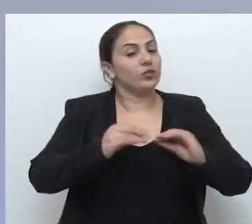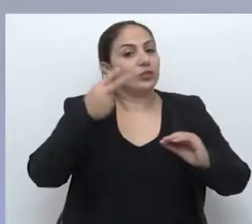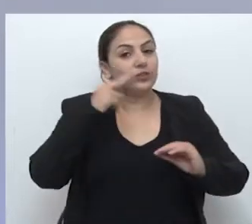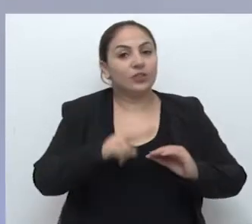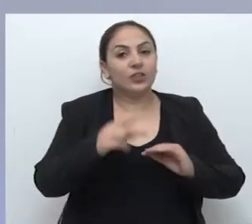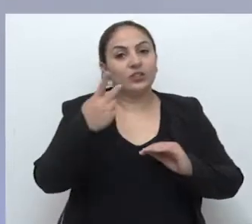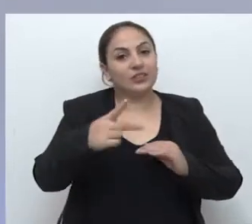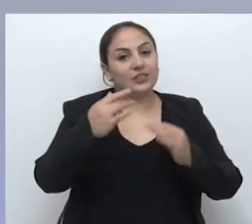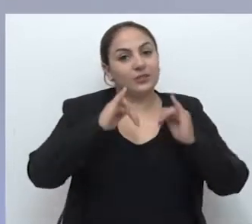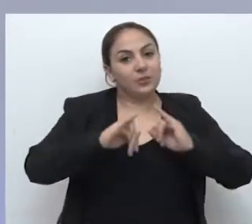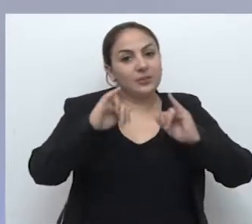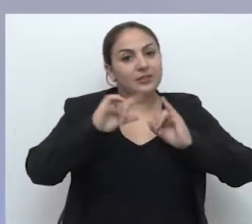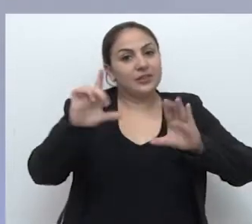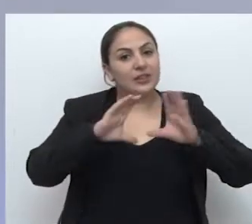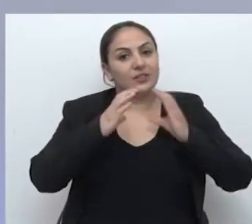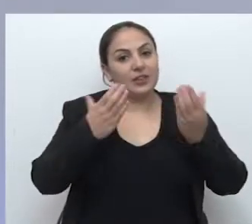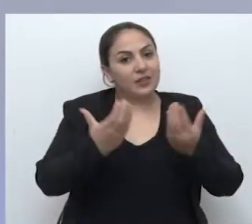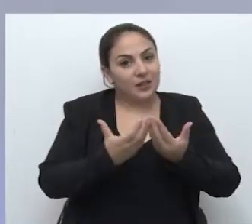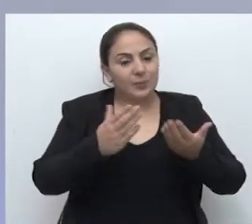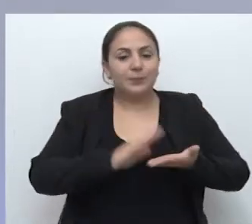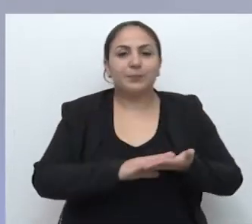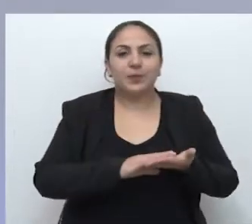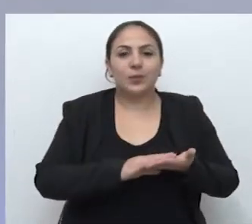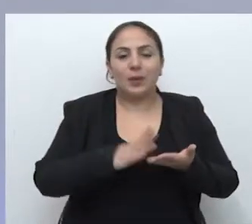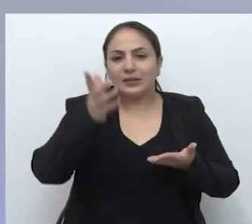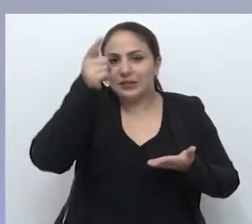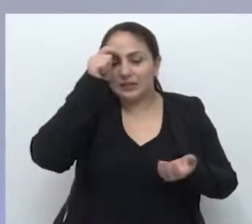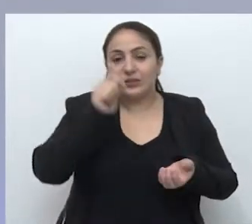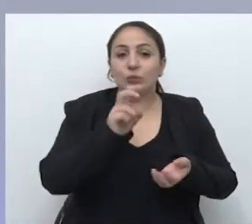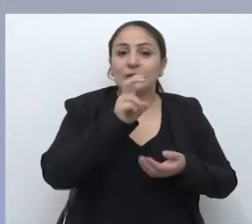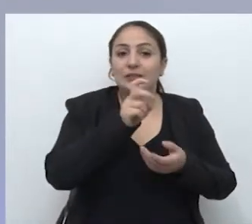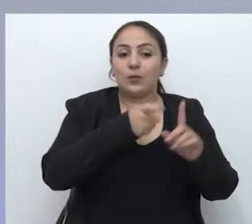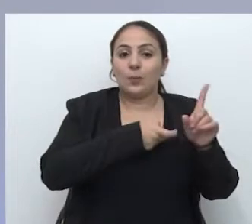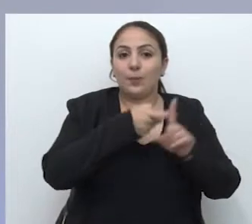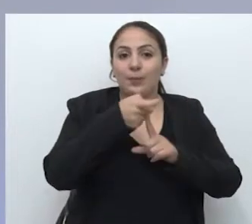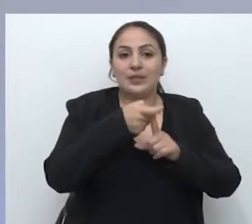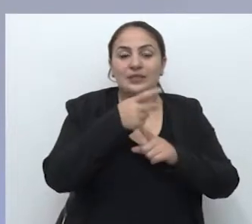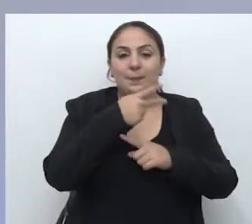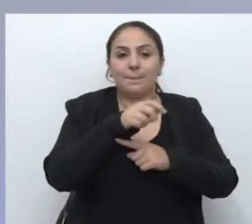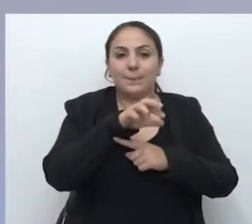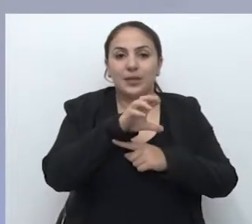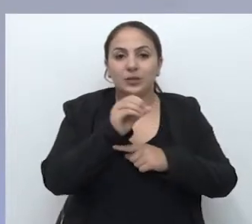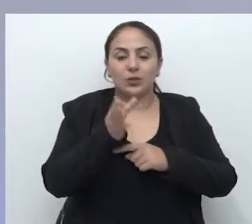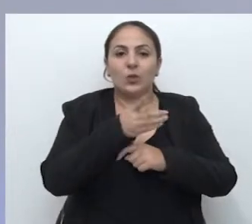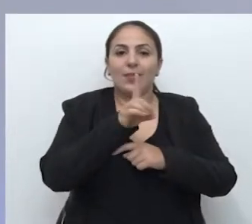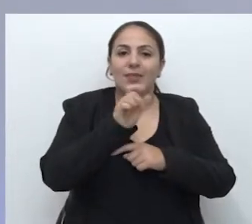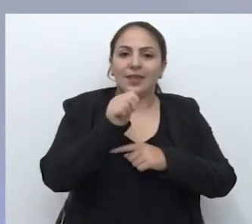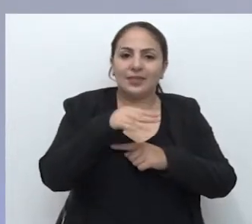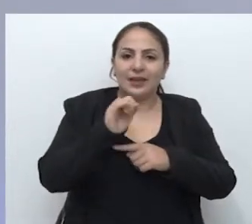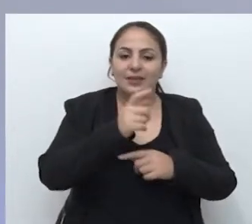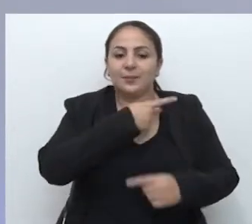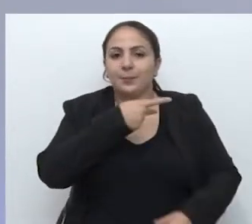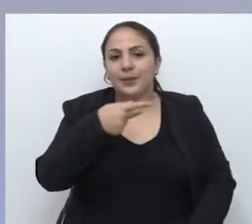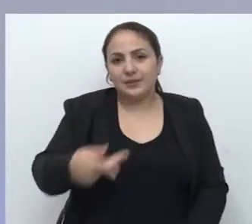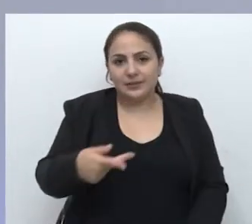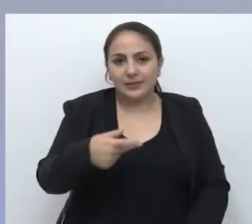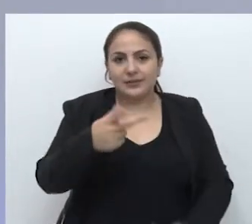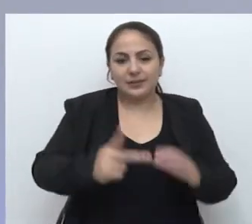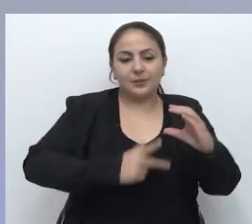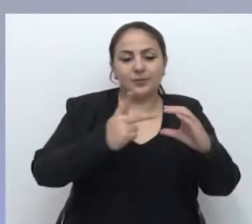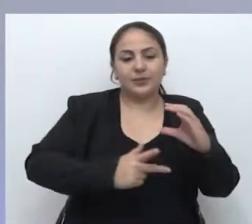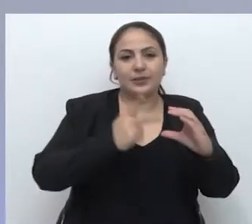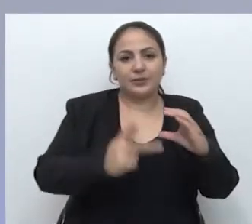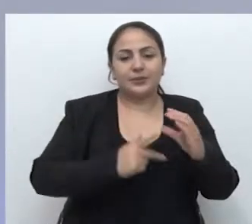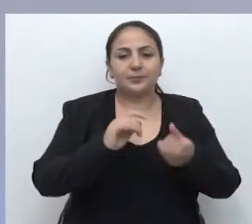boa noite. Veja nesta edição do Jornal da Câmara um balanço dos 5 meses de Pedro Danelli à frente da presidência